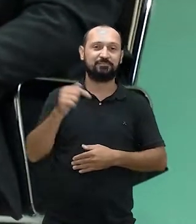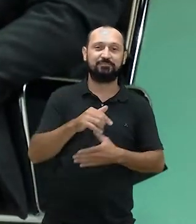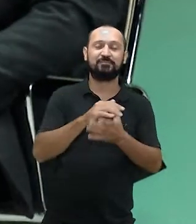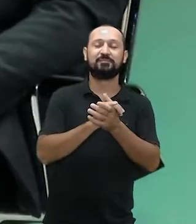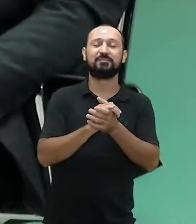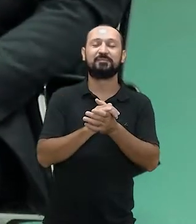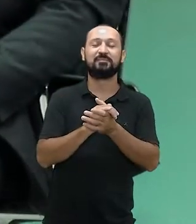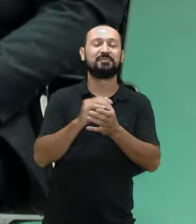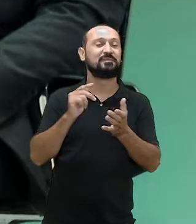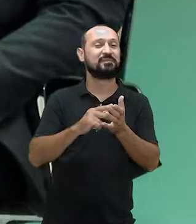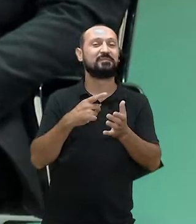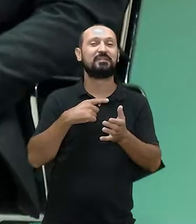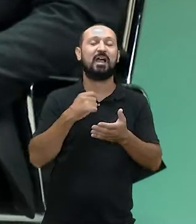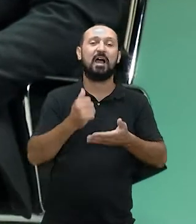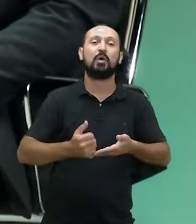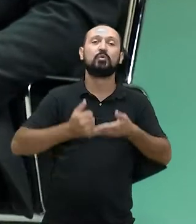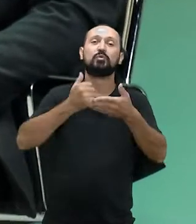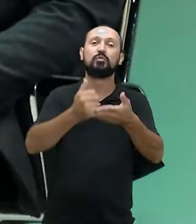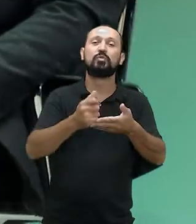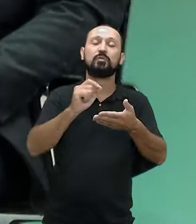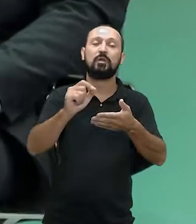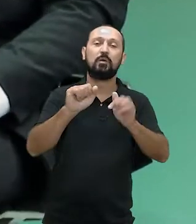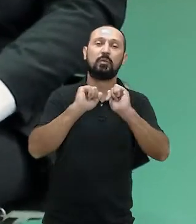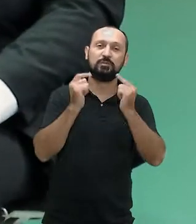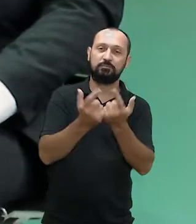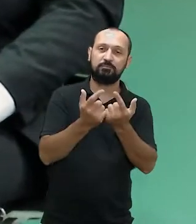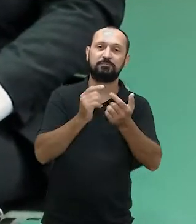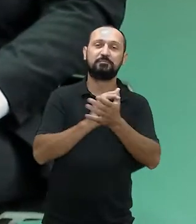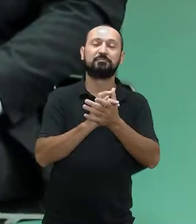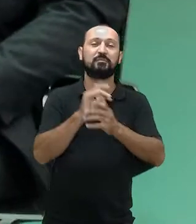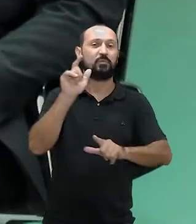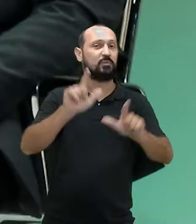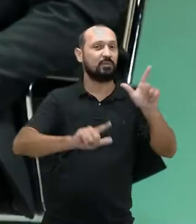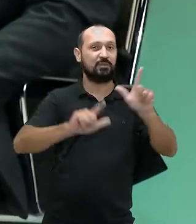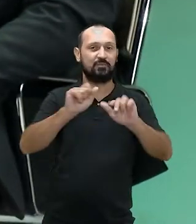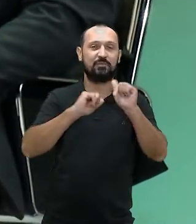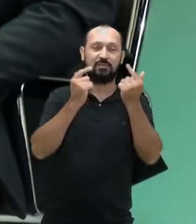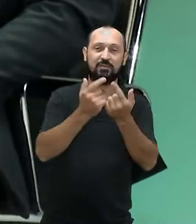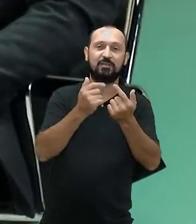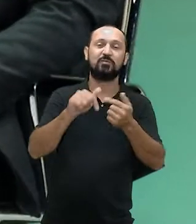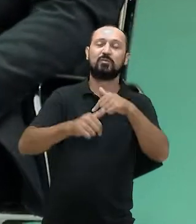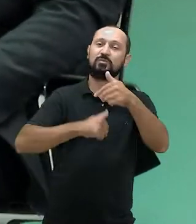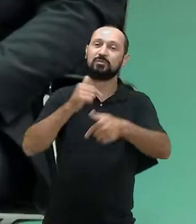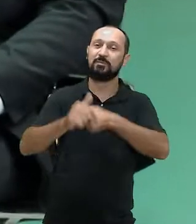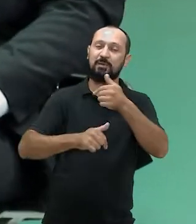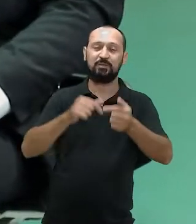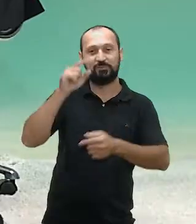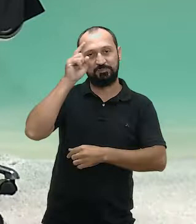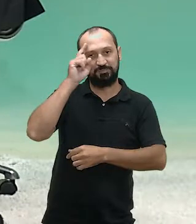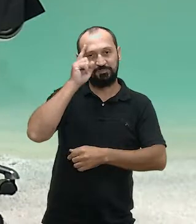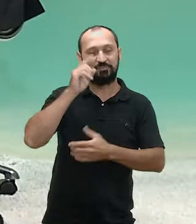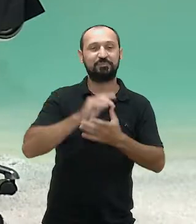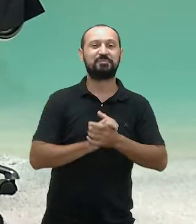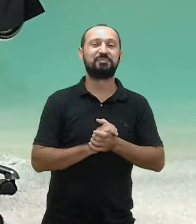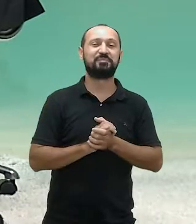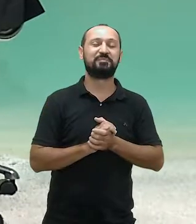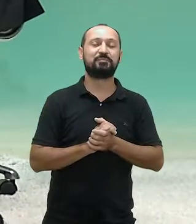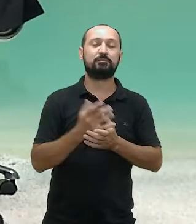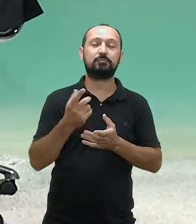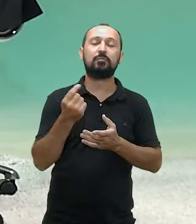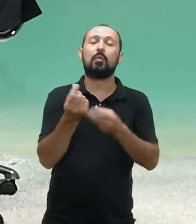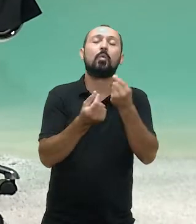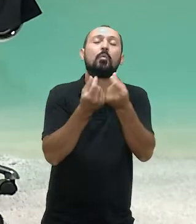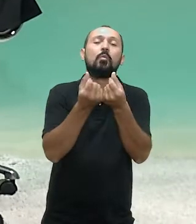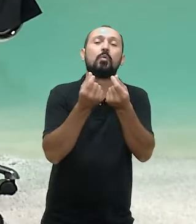uma satisfação enorme contribuir com a Assembleia, com a TV Assembleia e com o nosso trabalho cotidiano aí. Vamos falar sobre